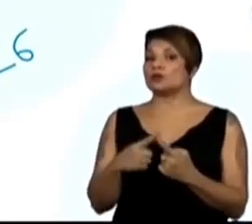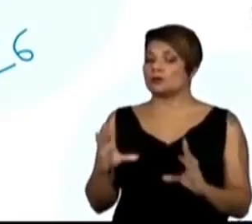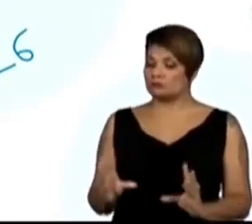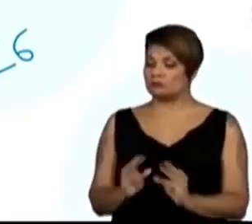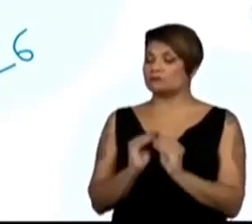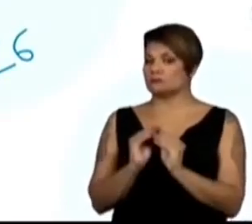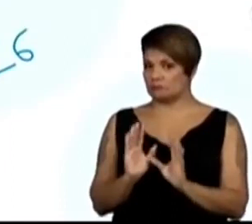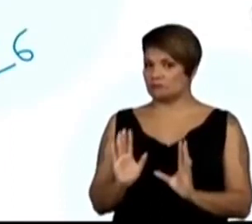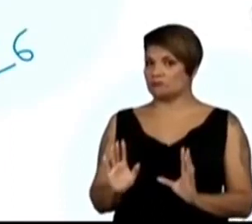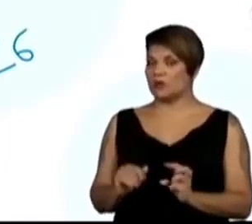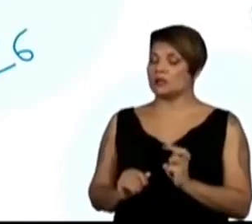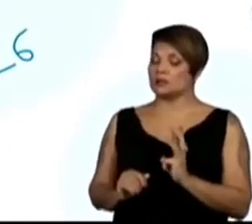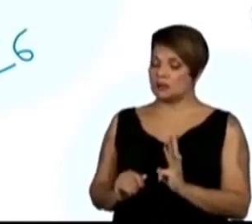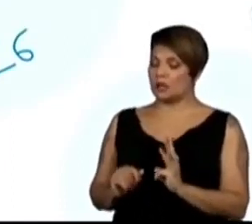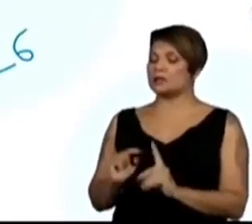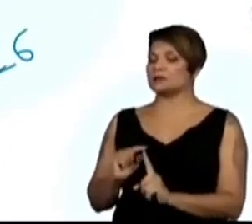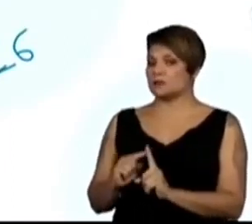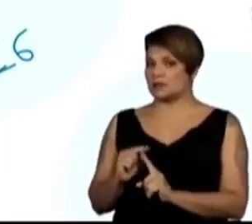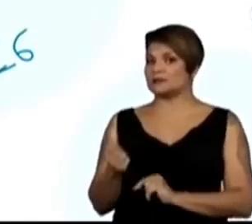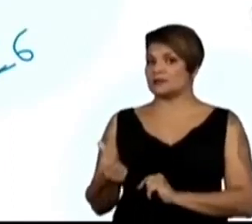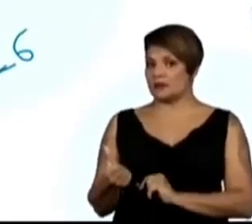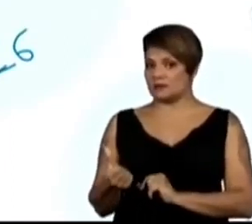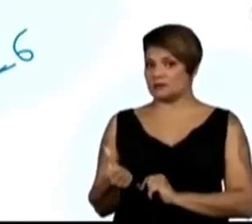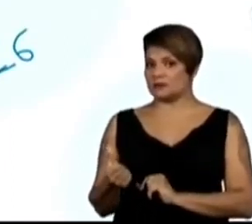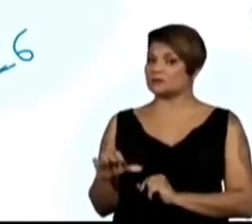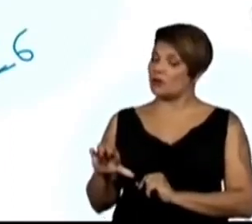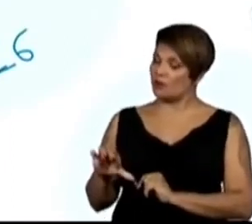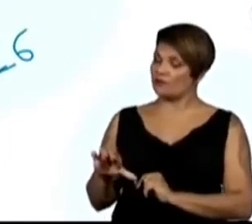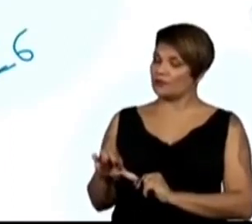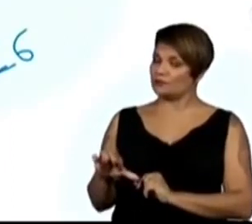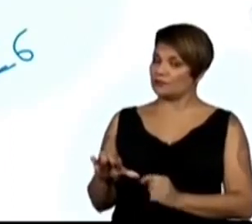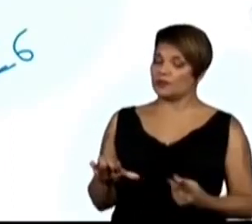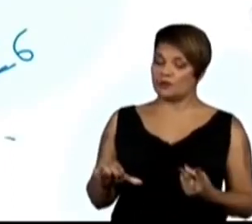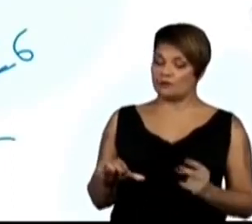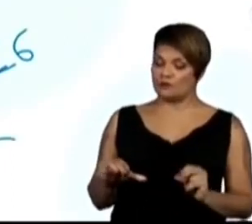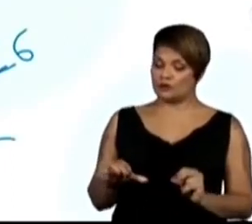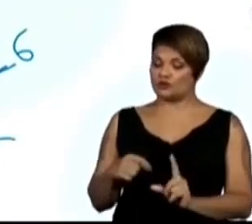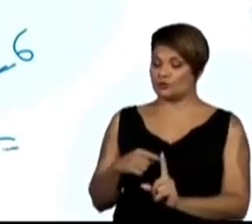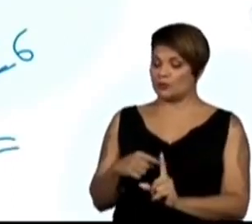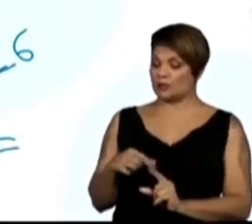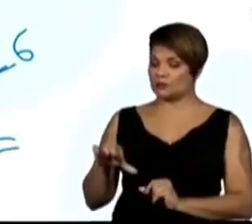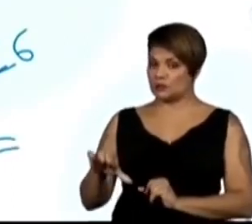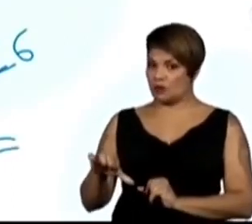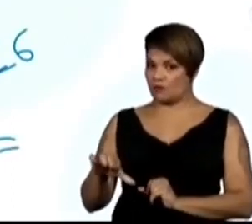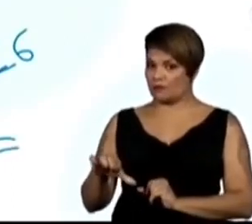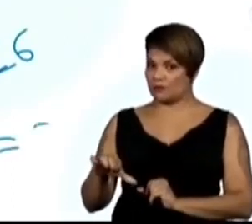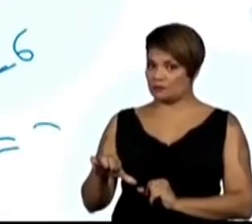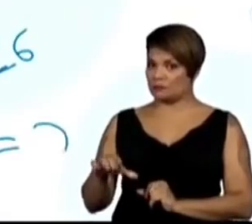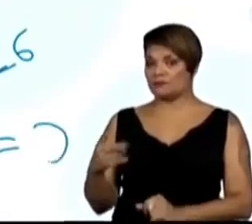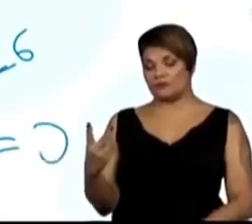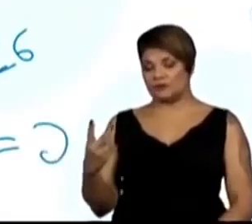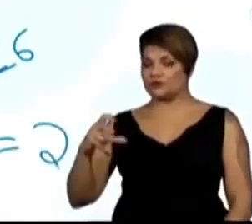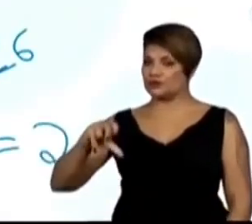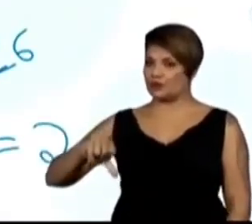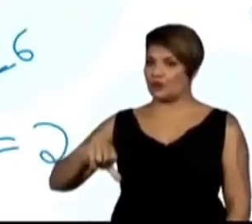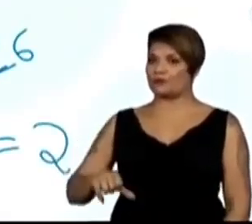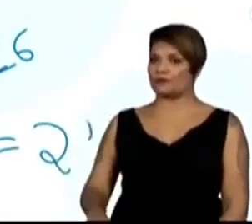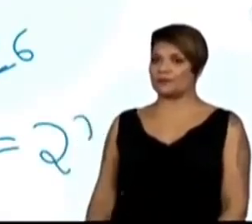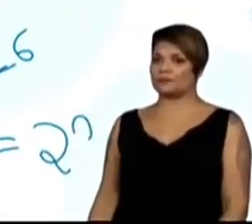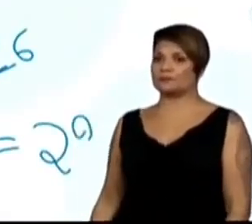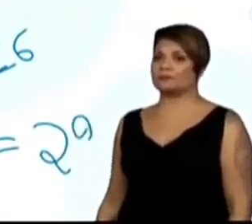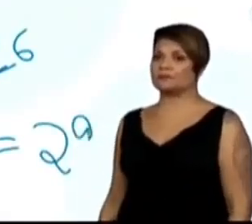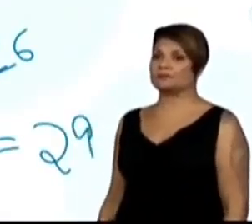estou decompondo. O 3 mais o 6? 9. 9. E aí quando eu junto na composição do número de novo,